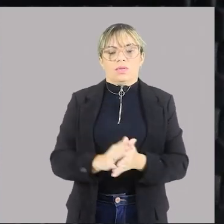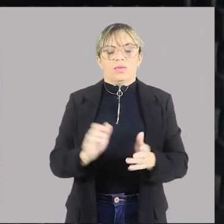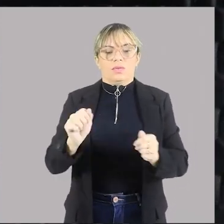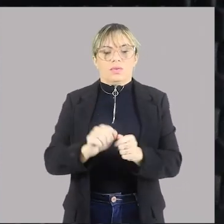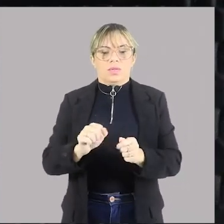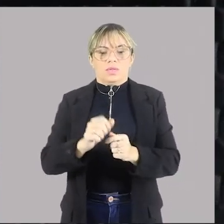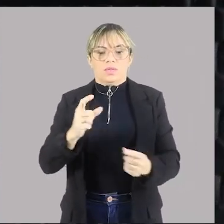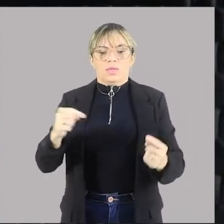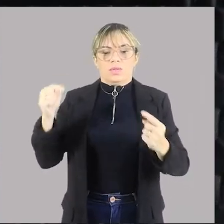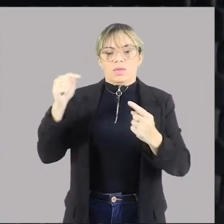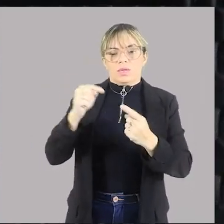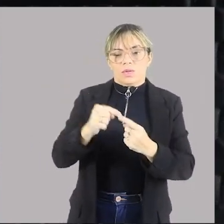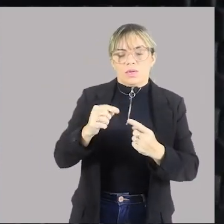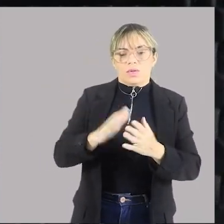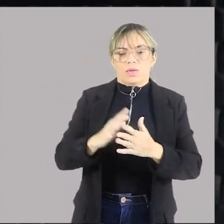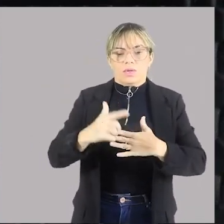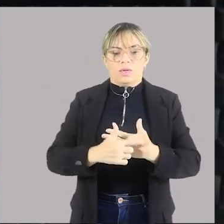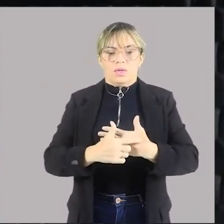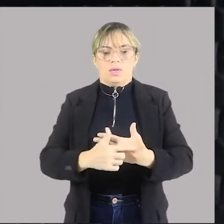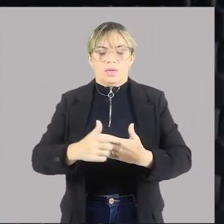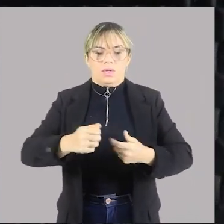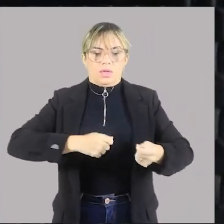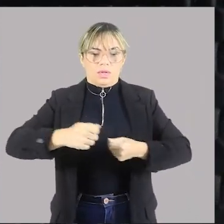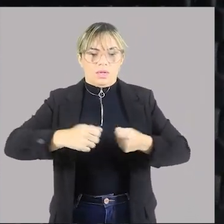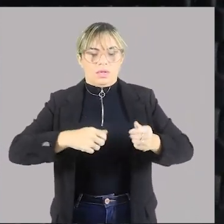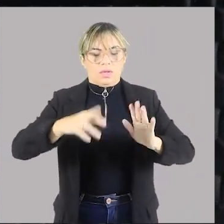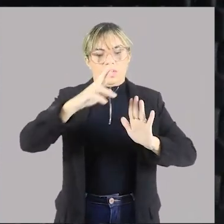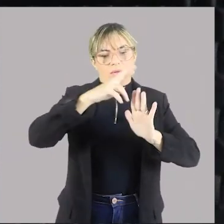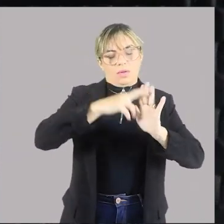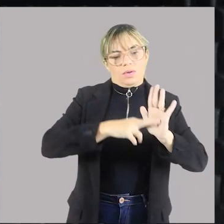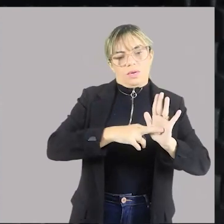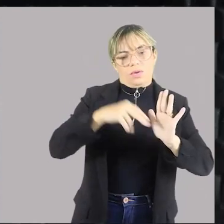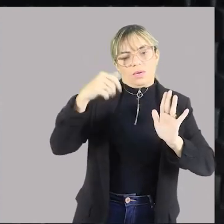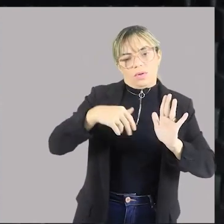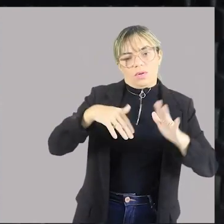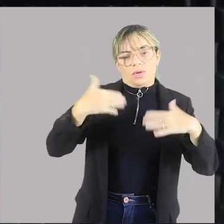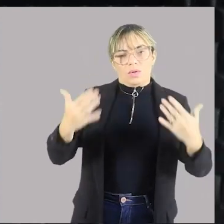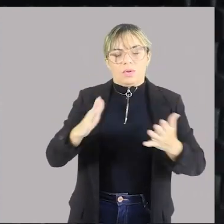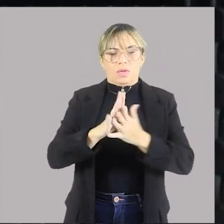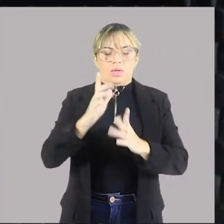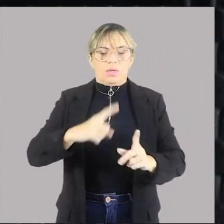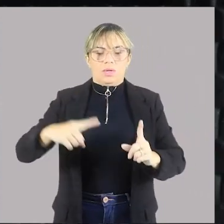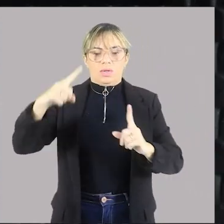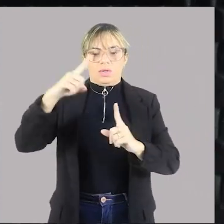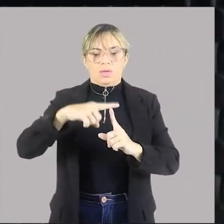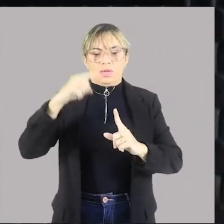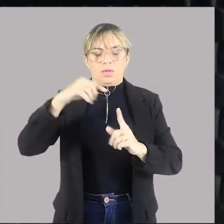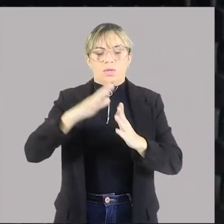a função administrativa, em regra, ou seja, essa é uma função típica do poder